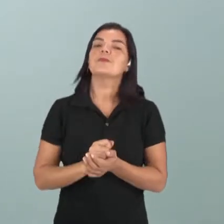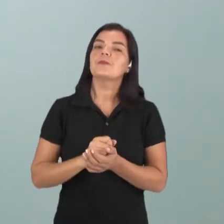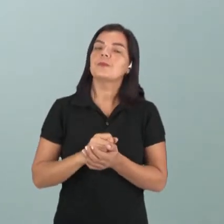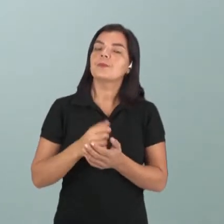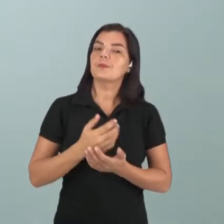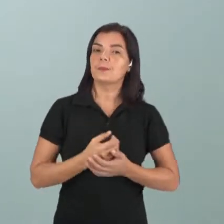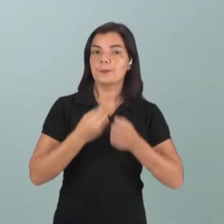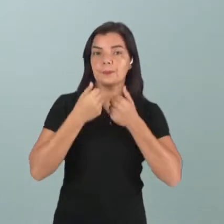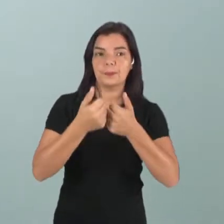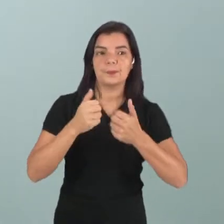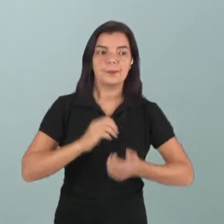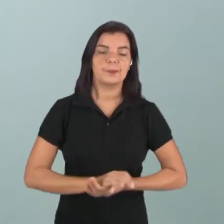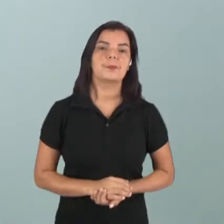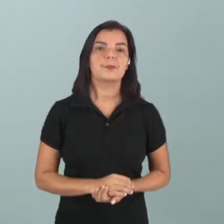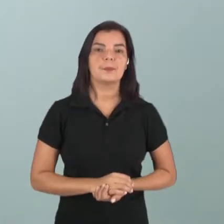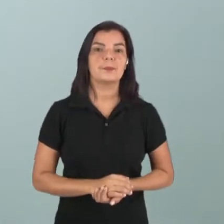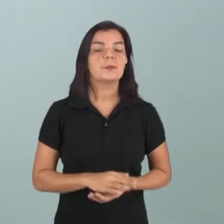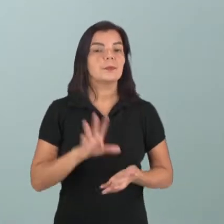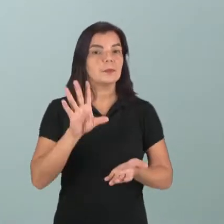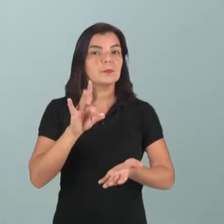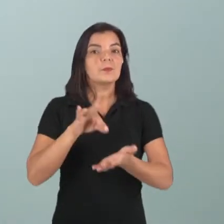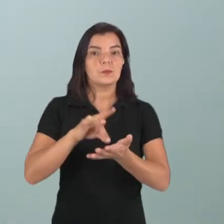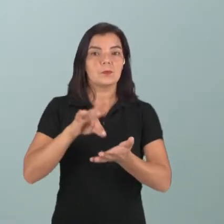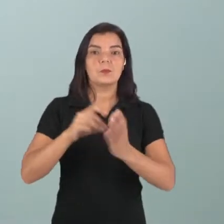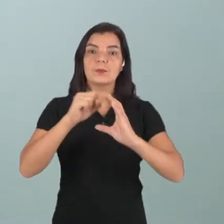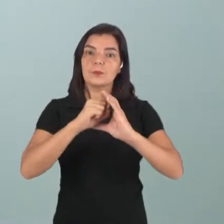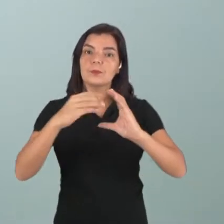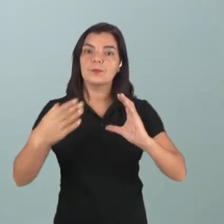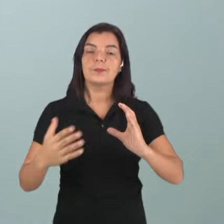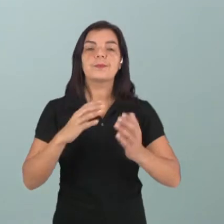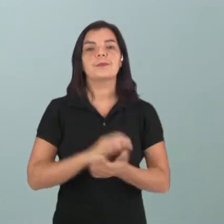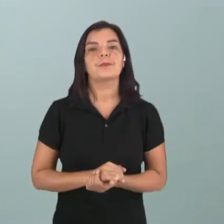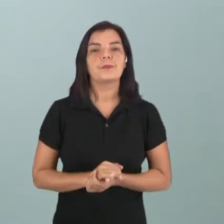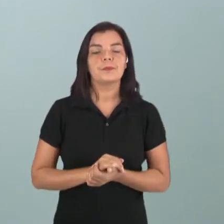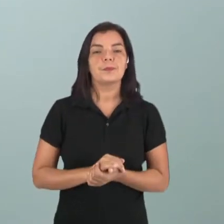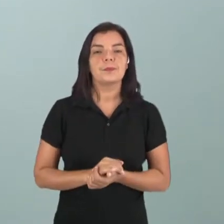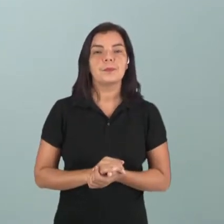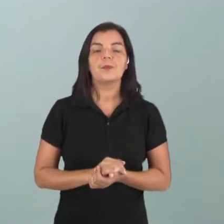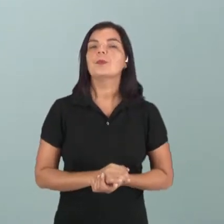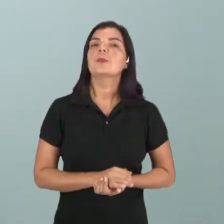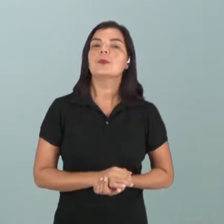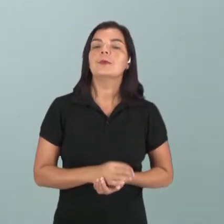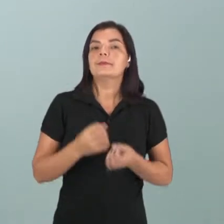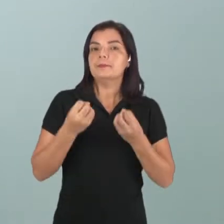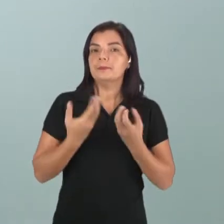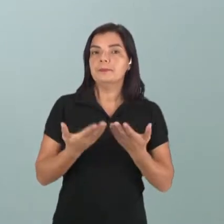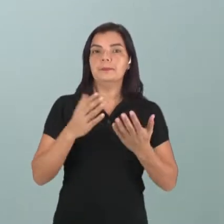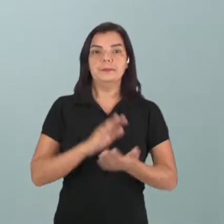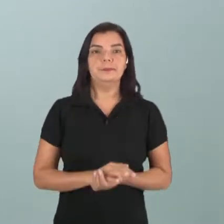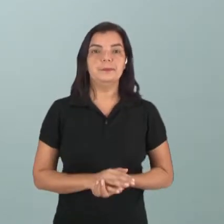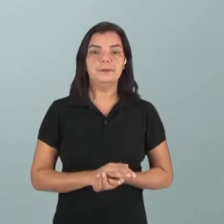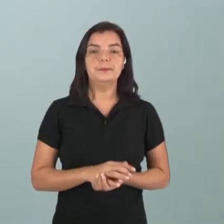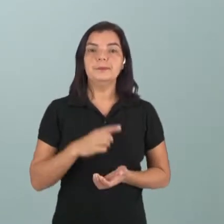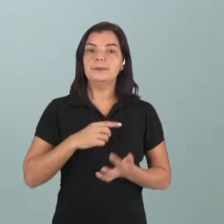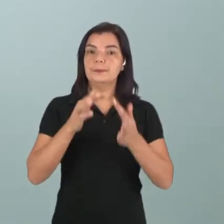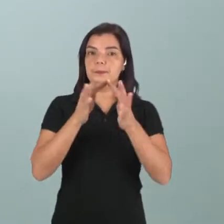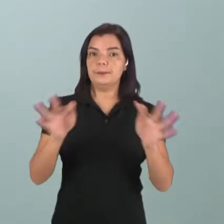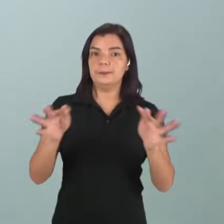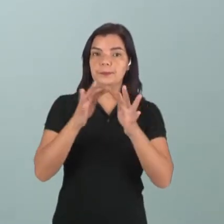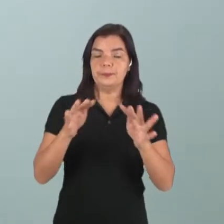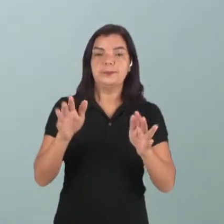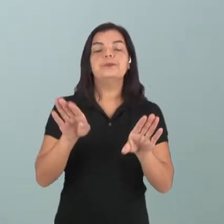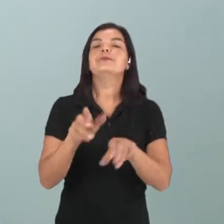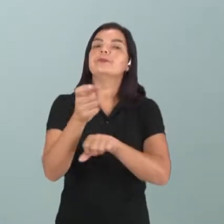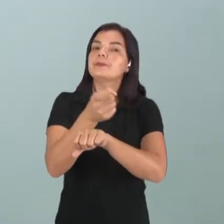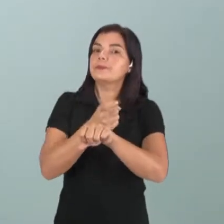outra aula, tá bom? De fato, vai ter uma característica, tá? Uma adjetivação. Bom, quando eu tenho essa oração